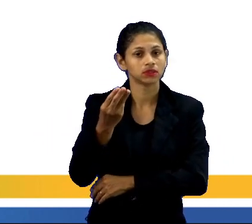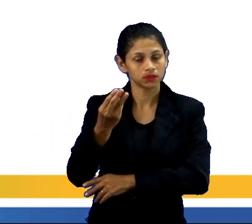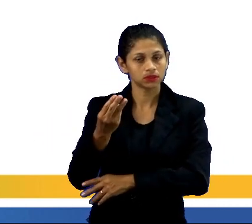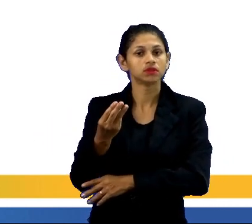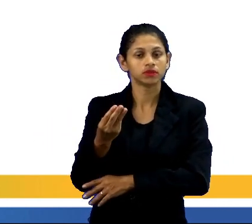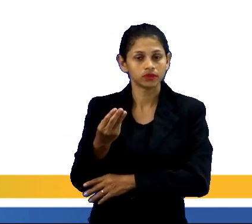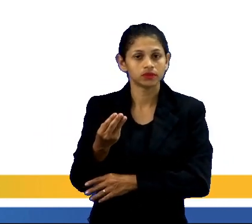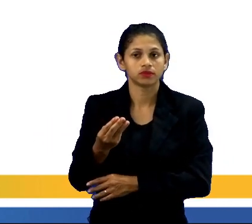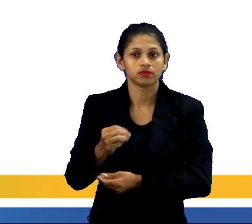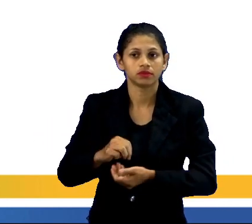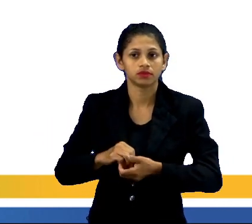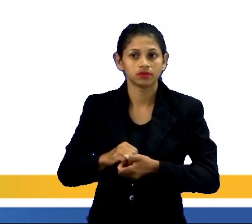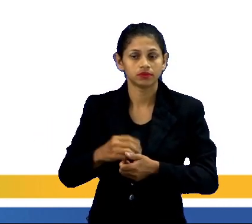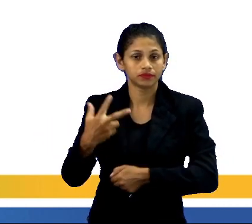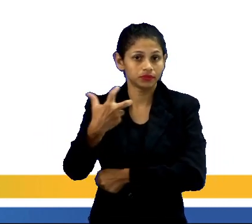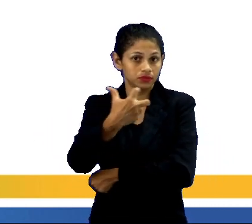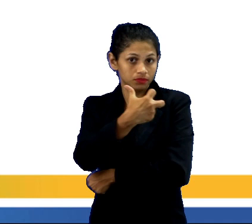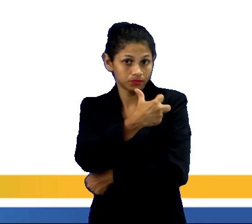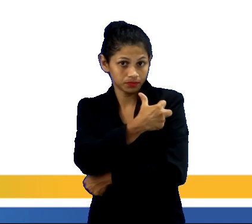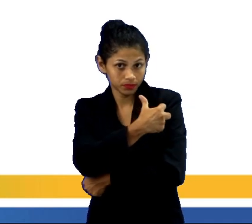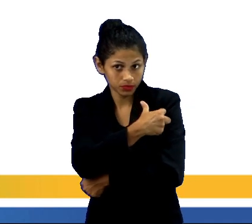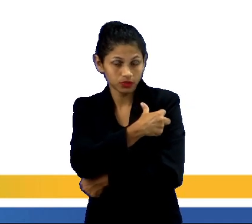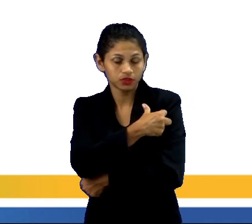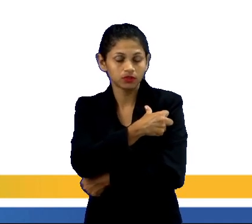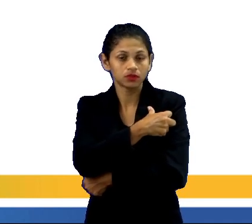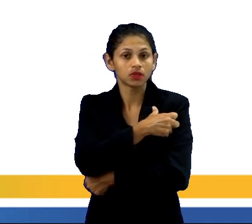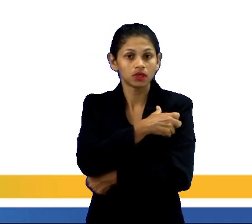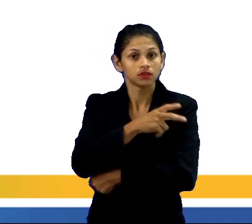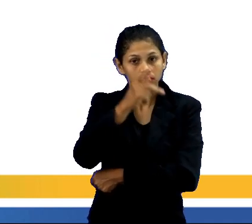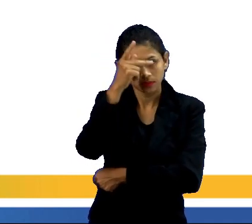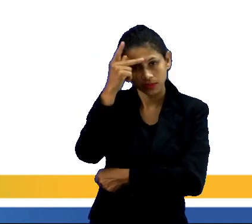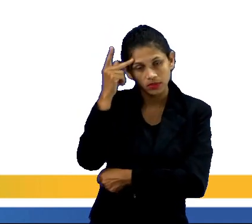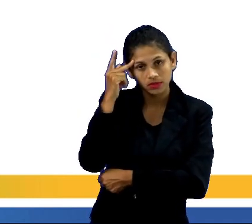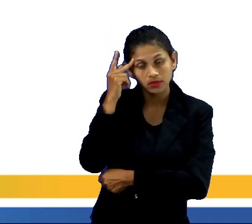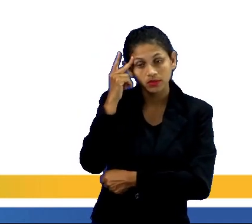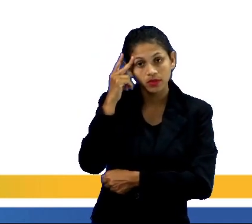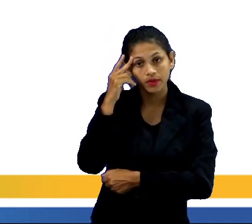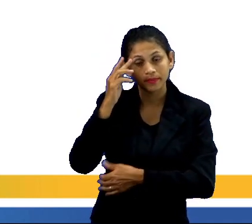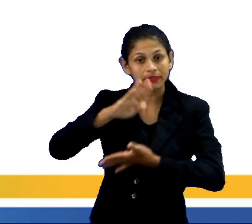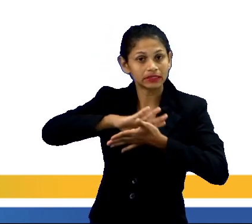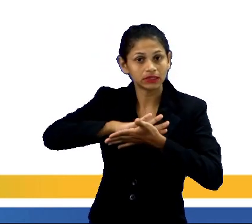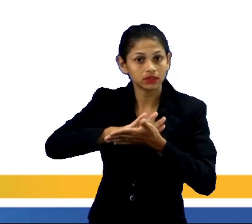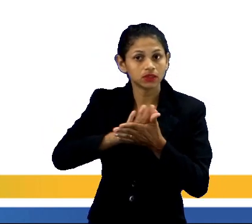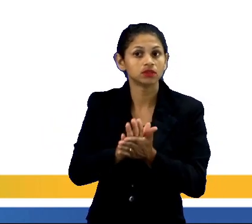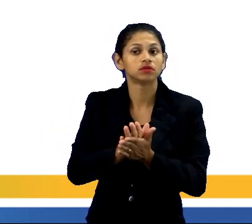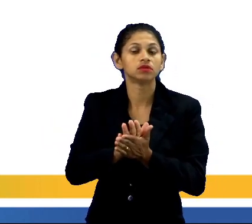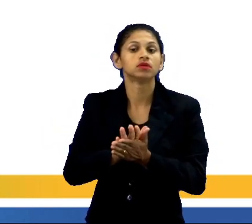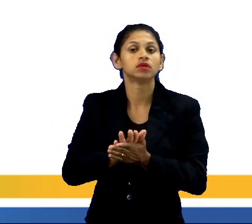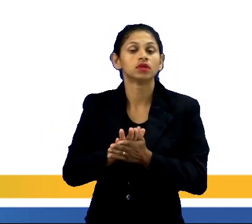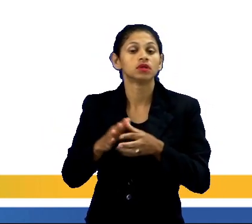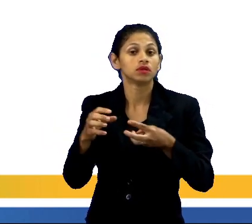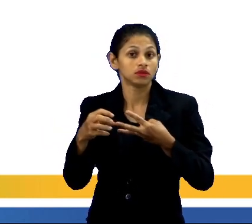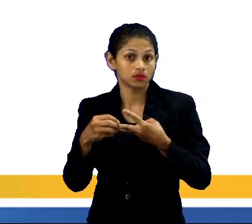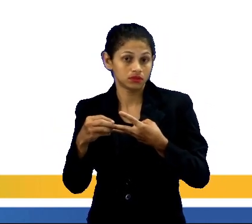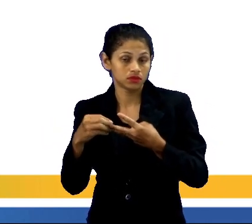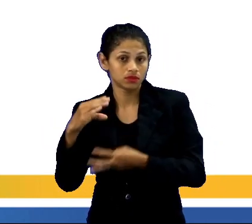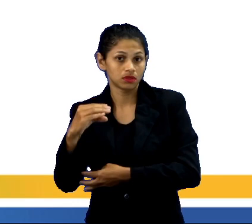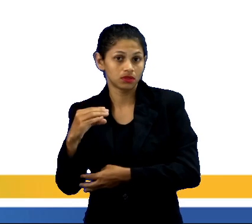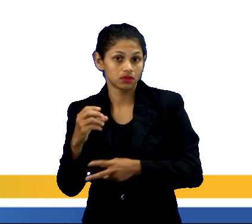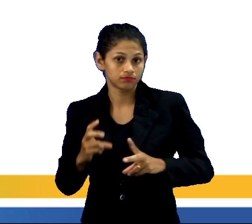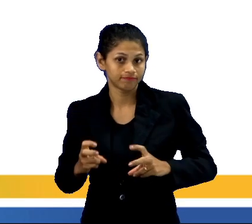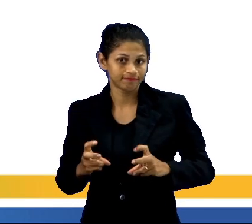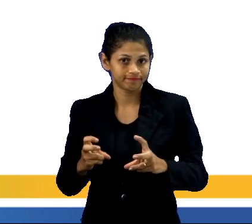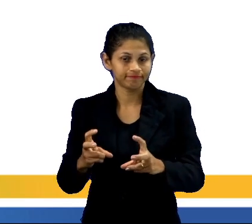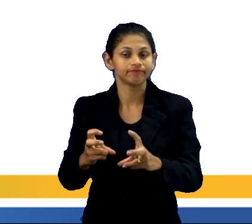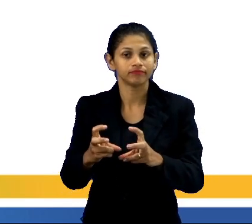laboratório e vai ser injetada novamente ali no paciente para o quê? Para destruir as células cancerígenas. Então daqui a